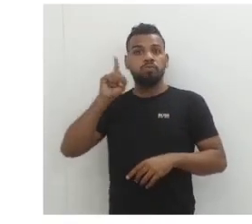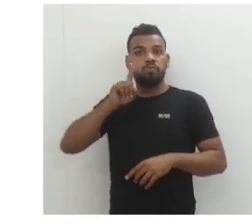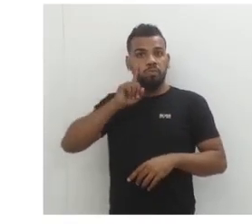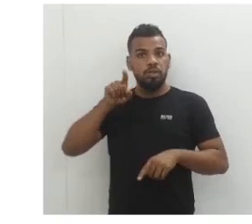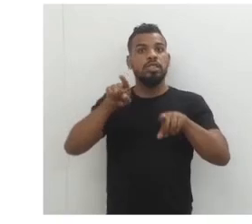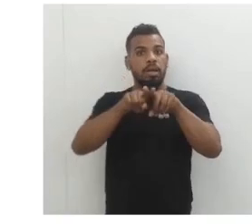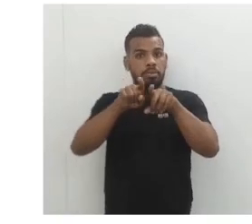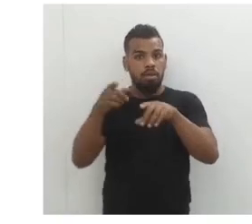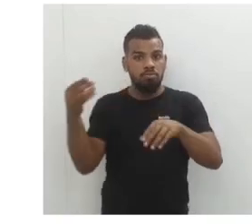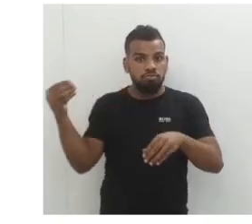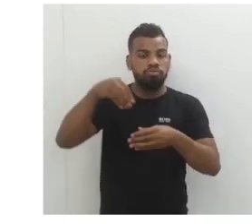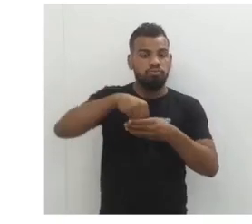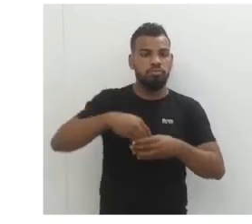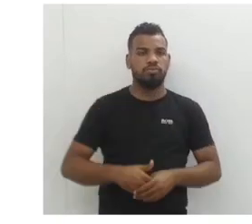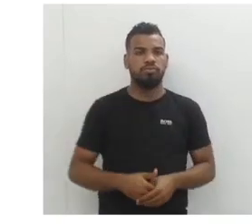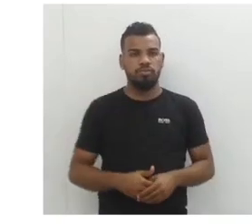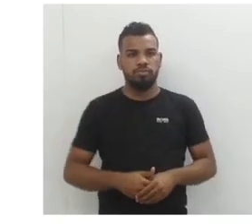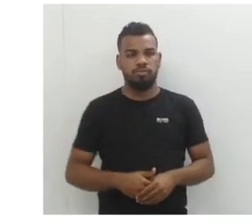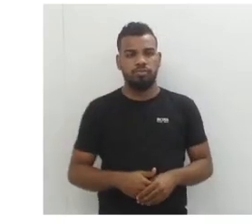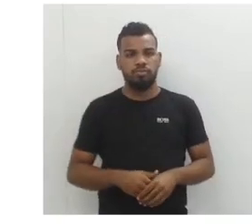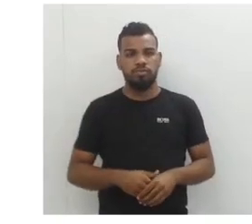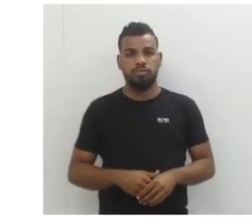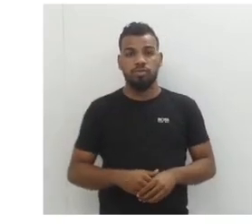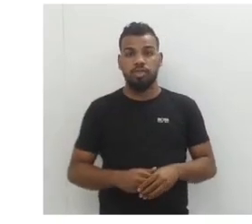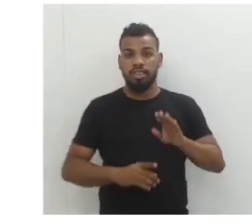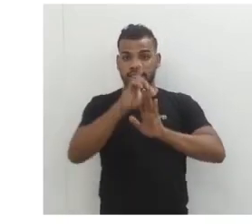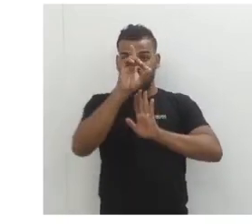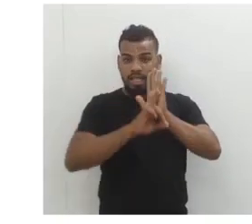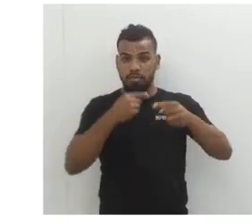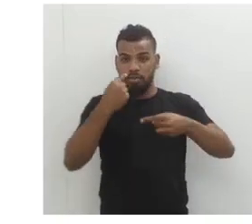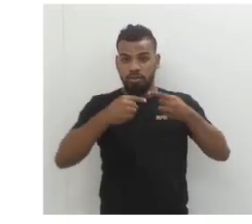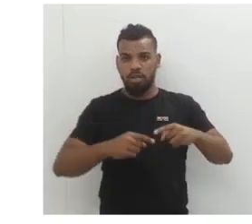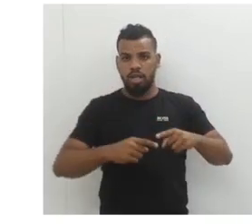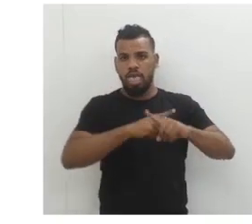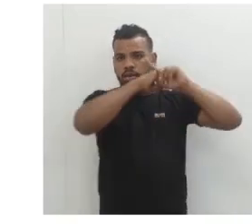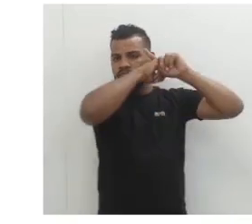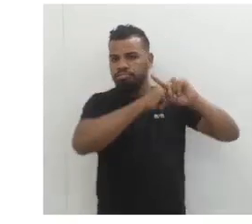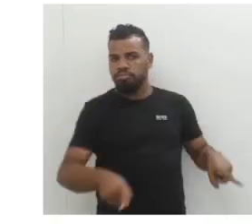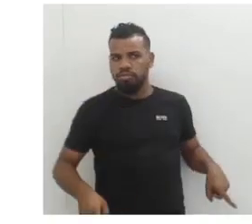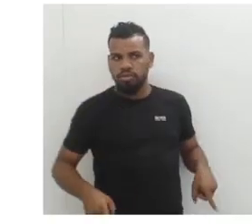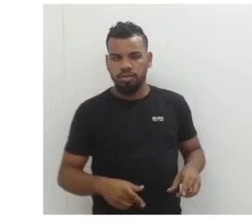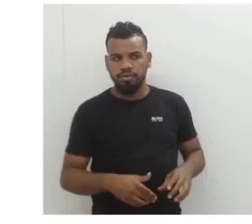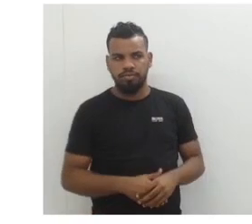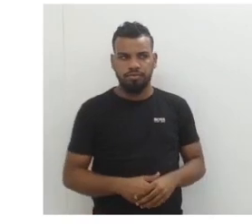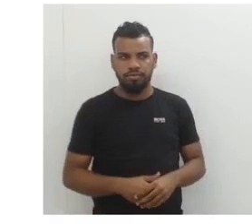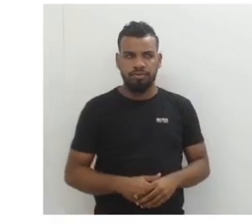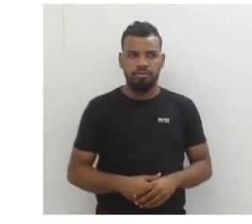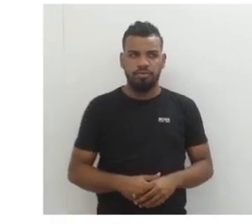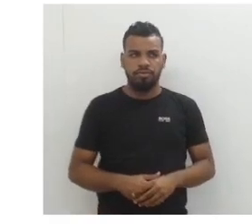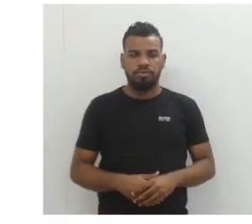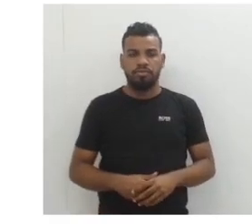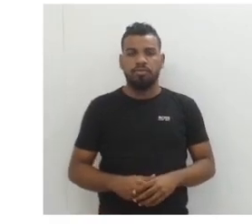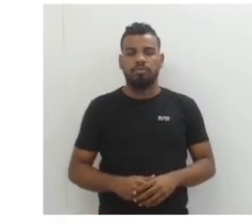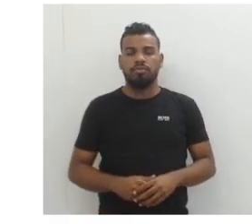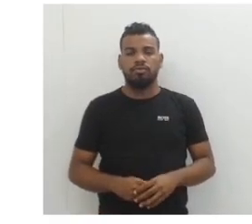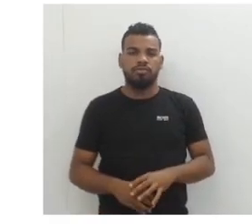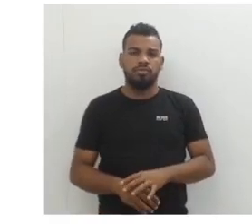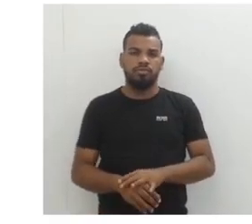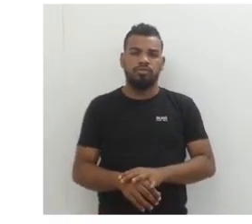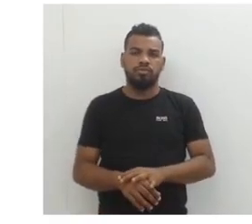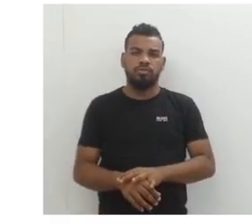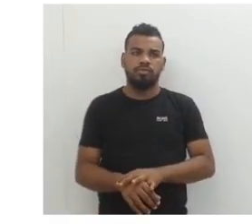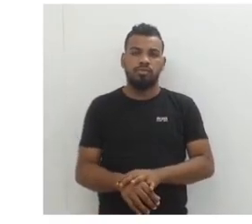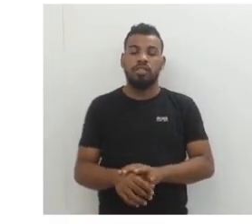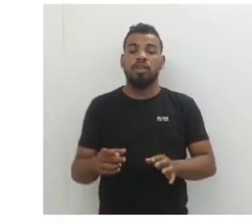Unidos. Os direitos políticos foram cassados, instaurando aí